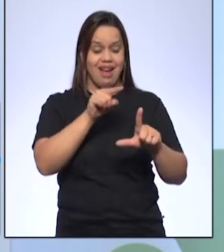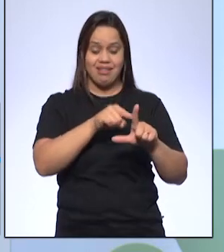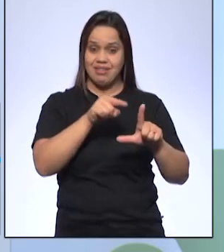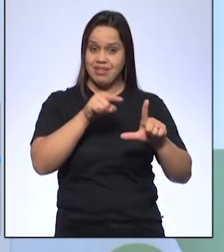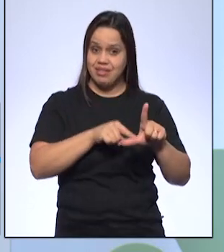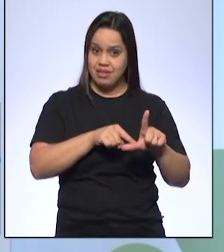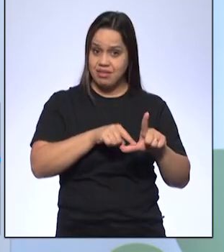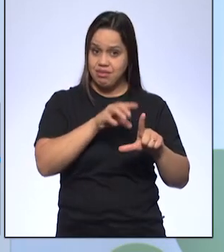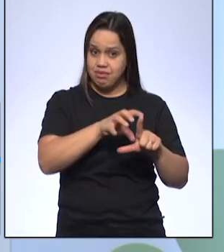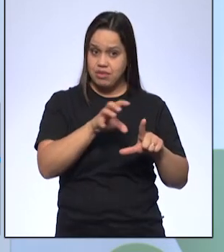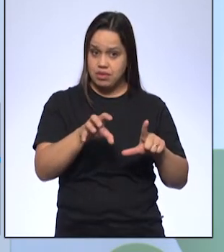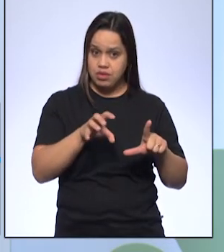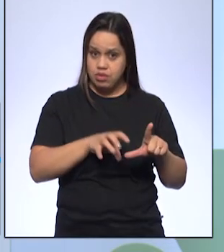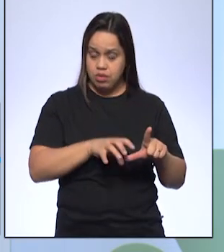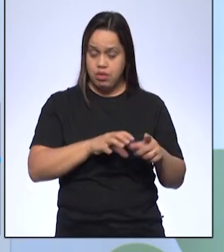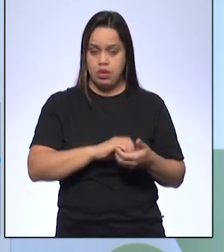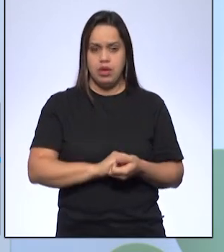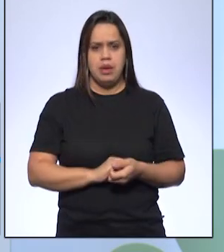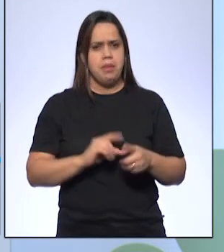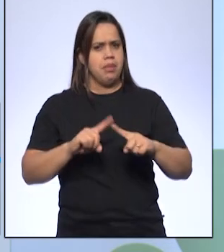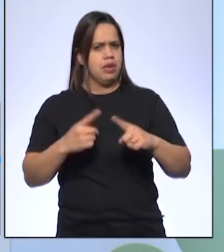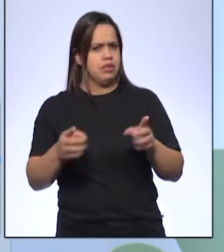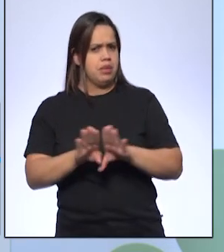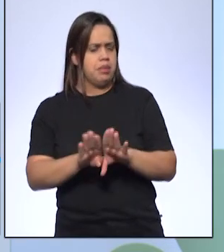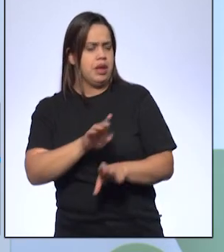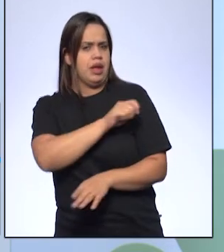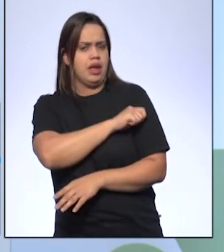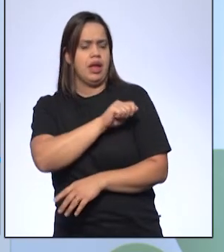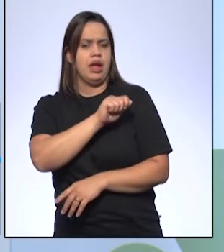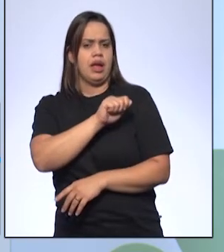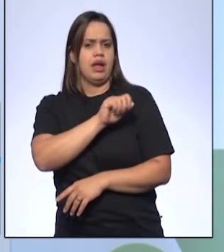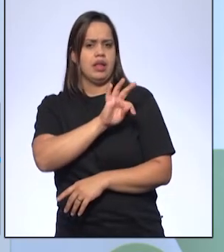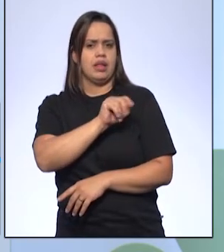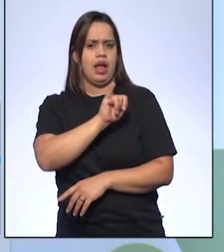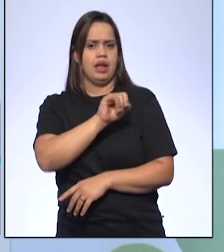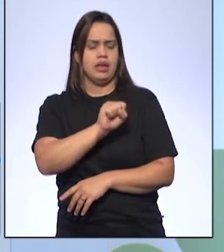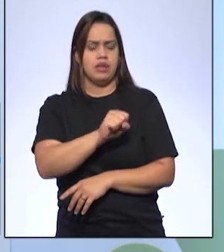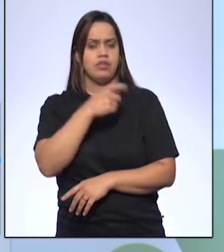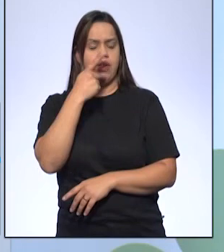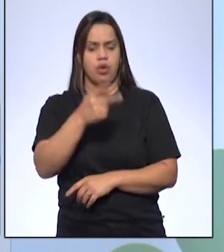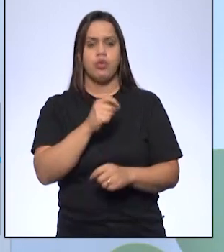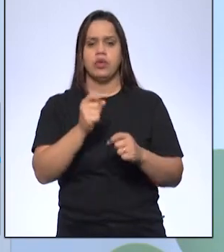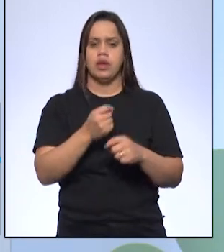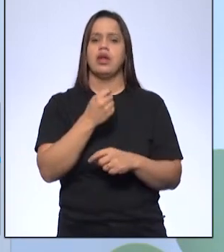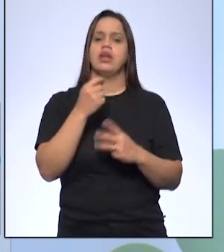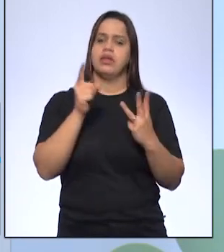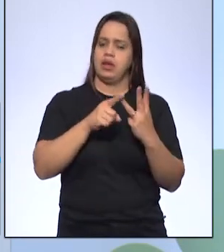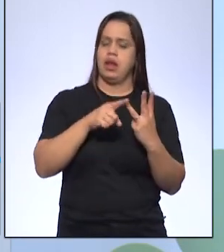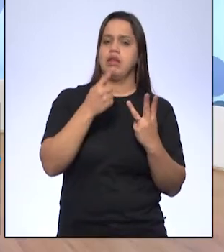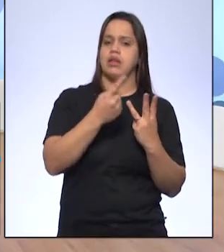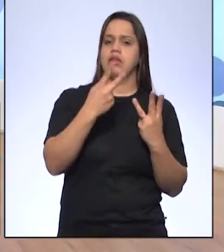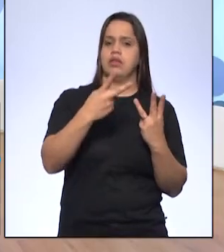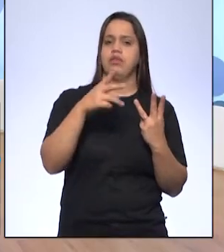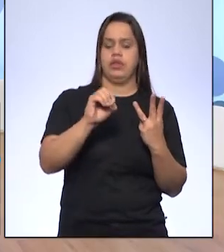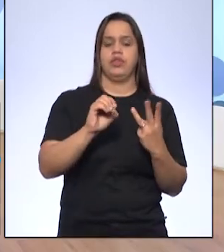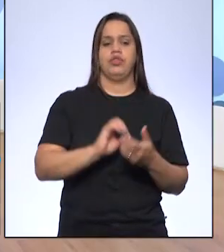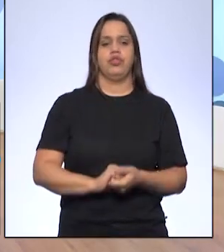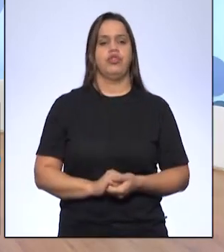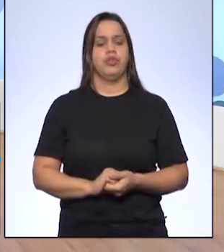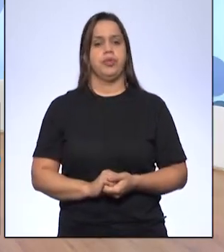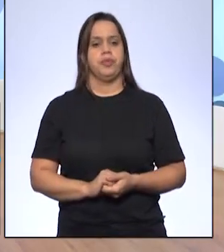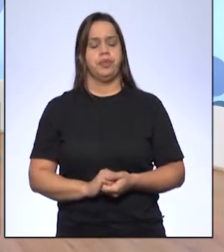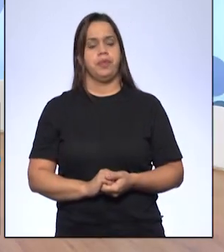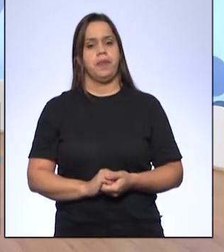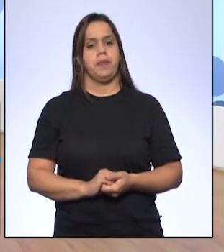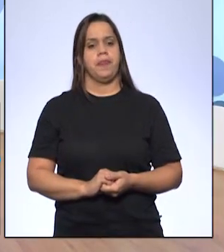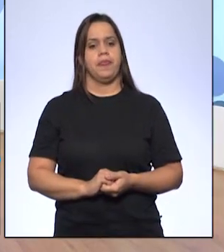Mas em relação, né, a Thaís também colocou 3, 120, mas pelo menos a maioria acertou que são 3. Boa! Então,